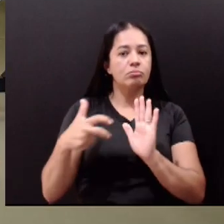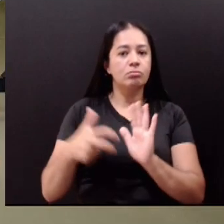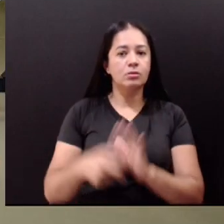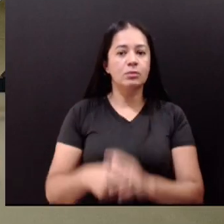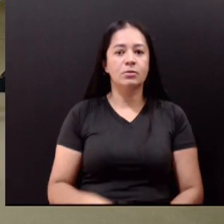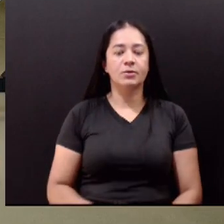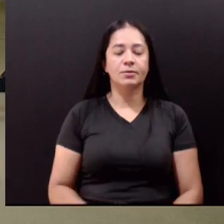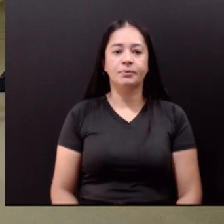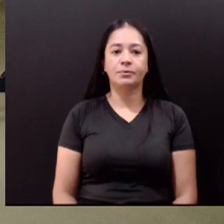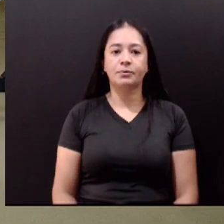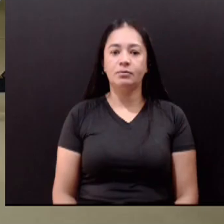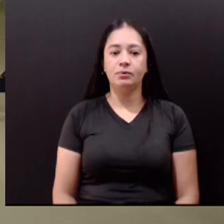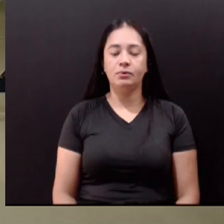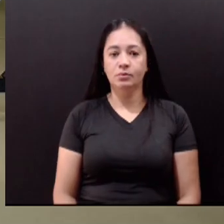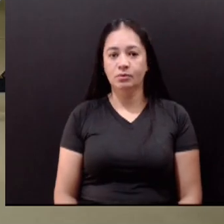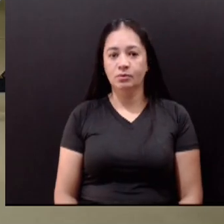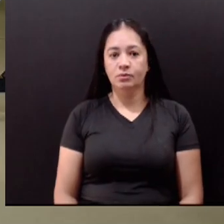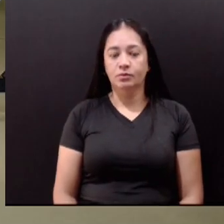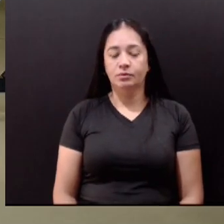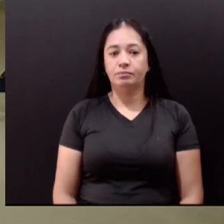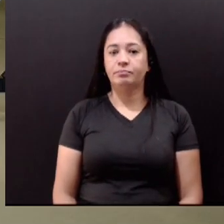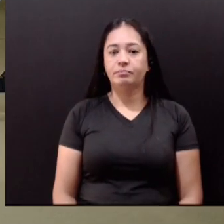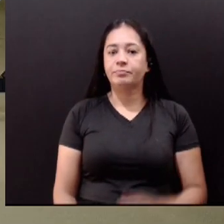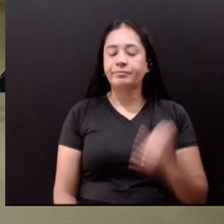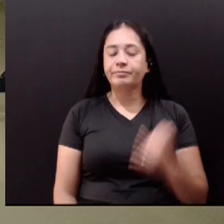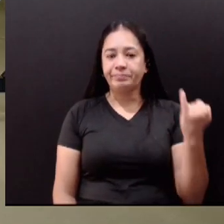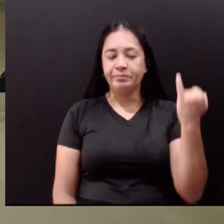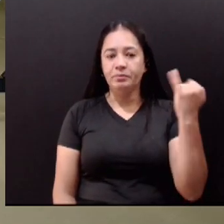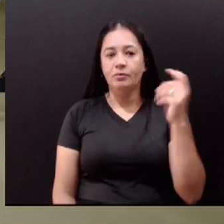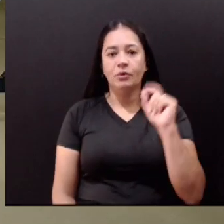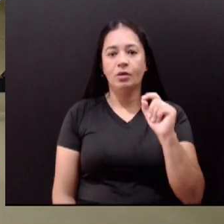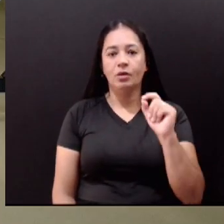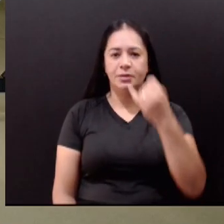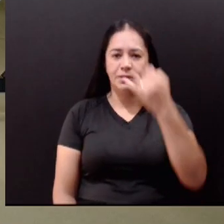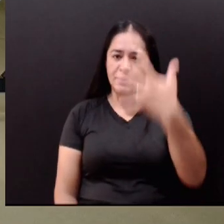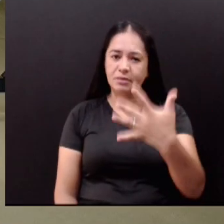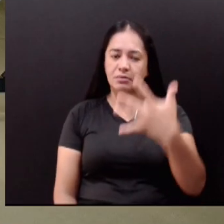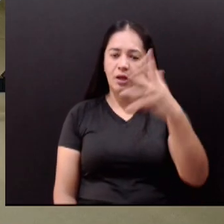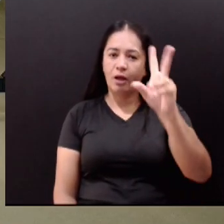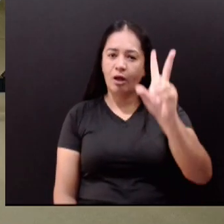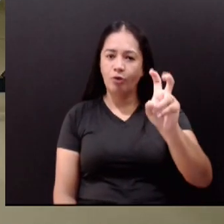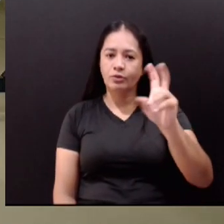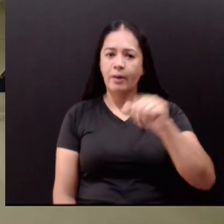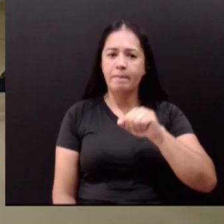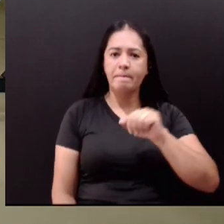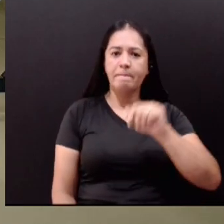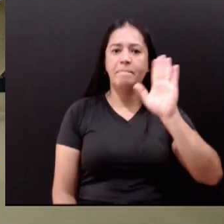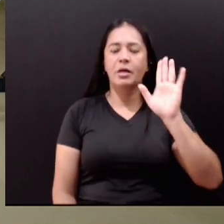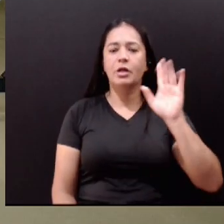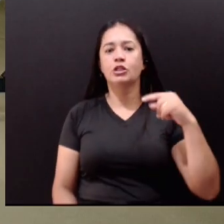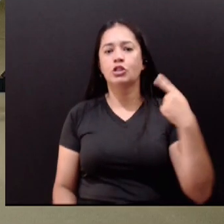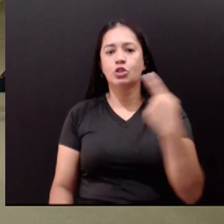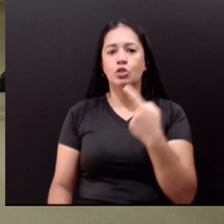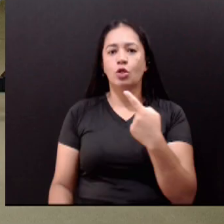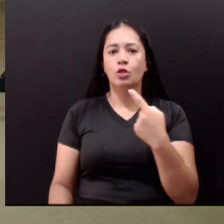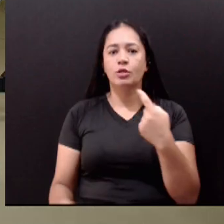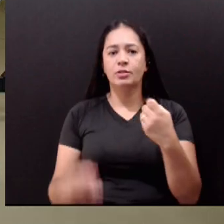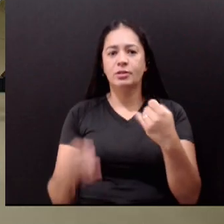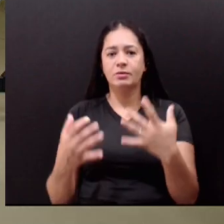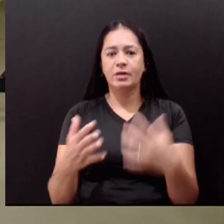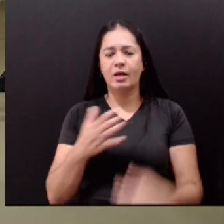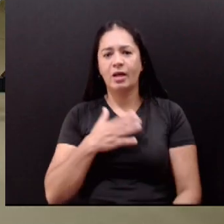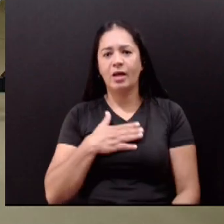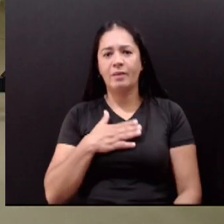a gente, falar desse assunto e quanto mais nós falamos, mais a minha percepção é